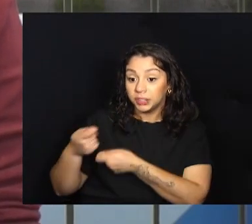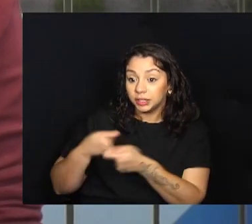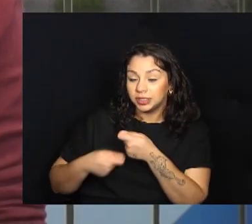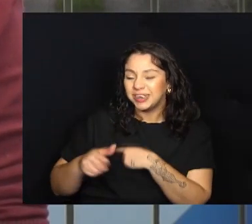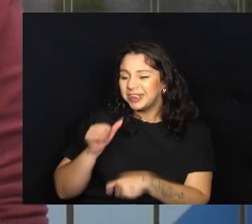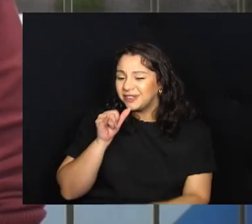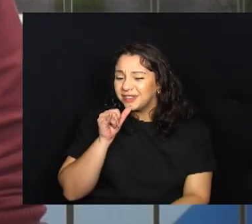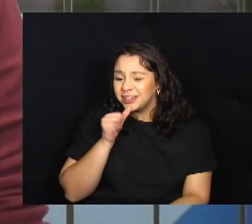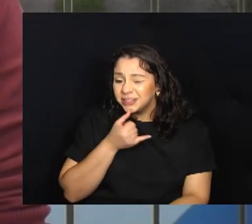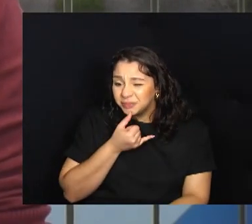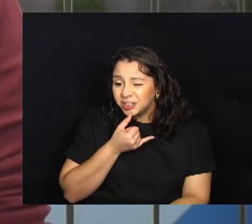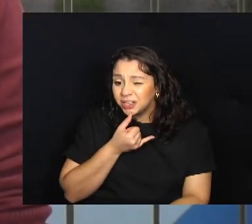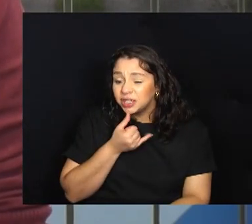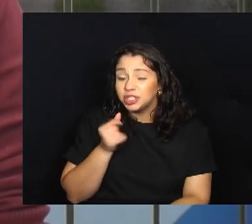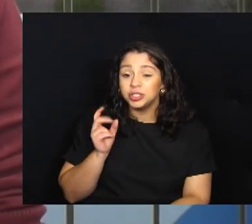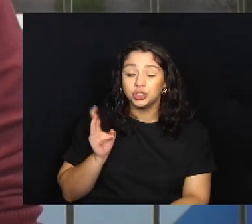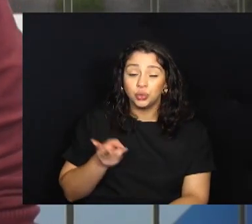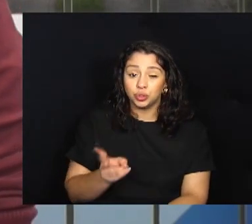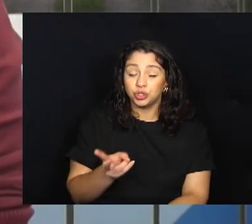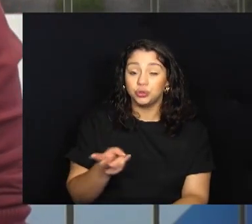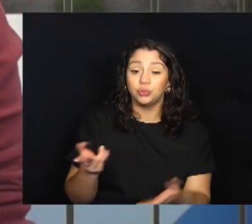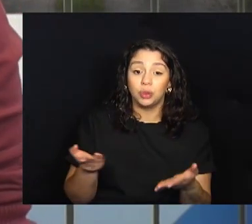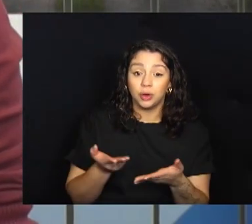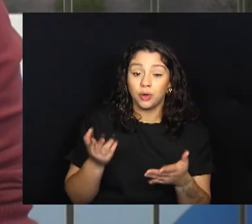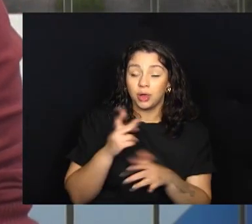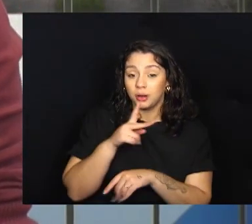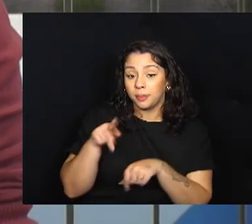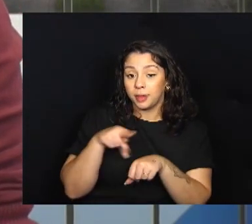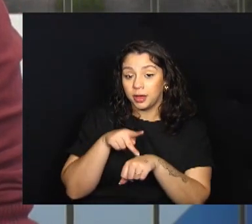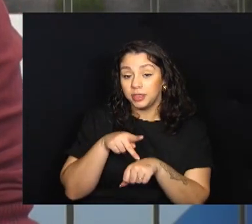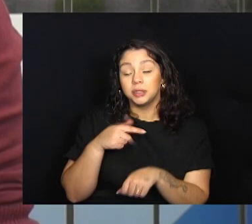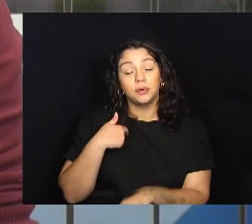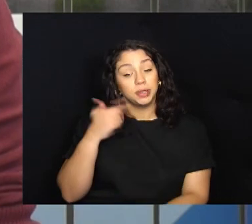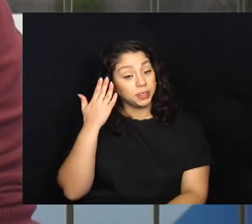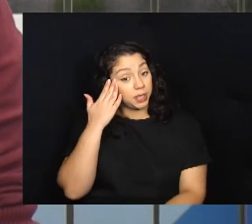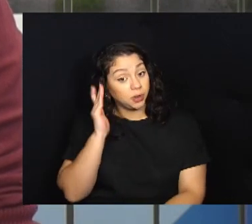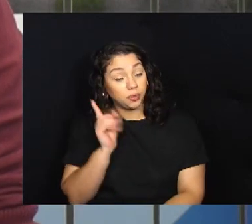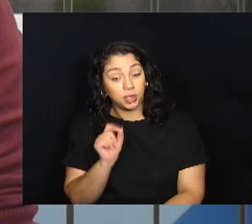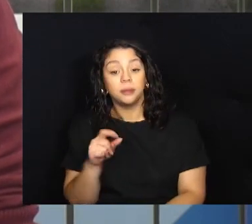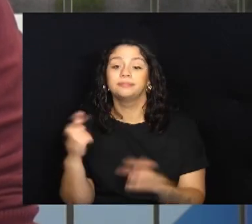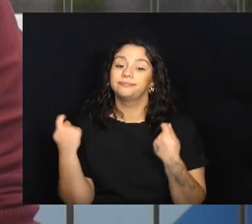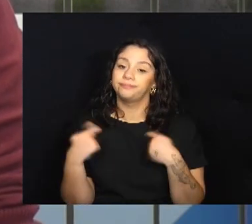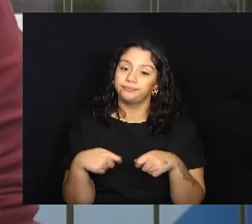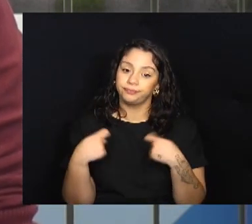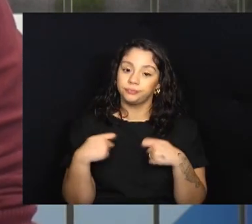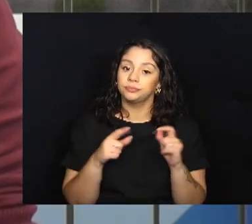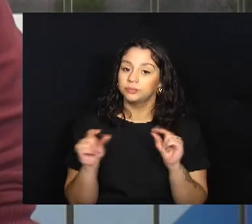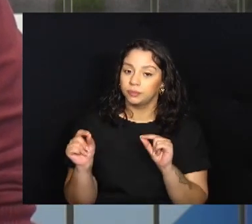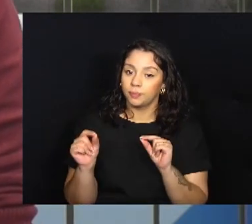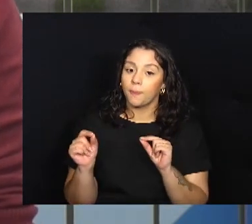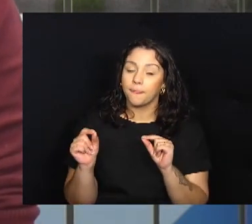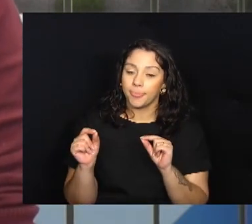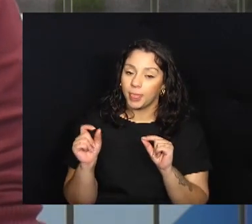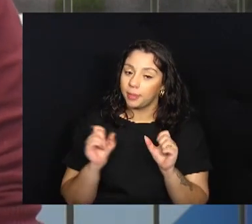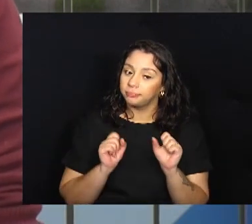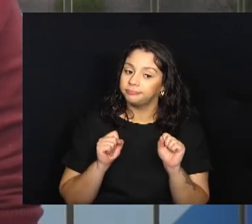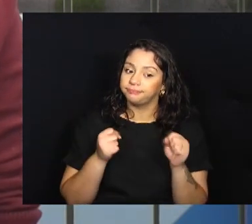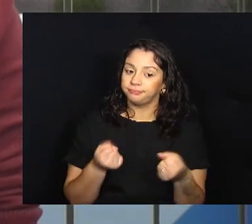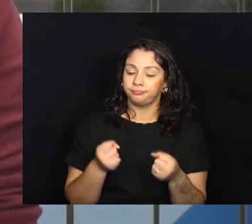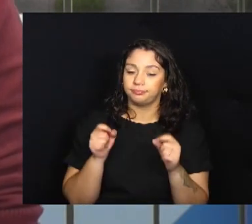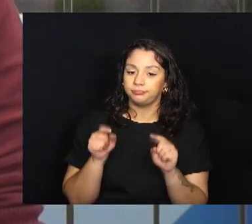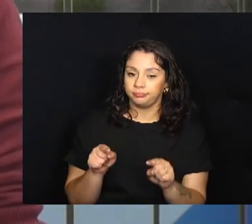infelizmente ainda continuam comandando o país, eu entendo que é uma necessidade da gente enfrentar